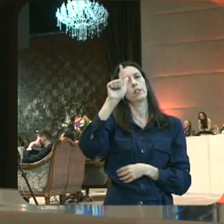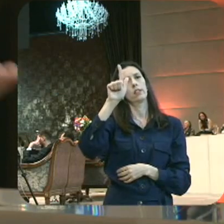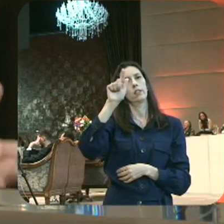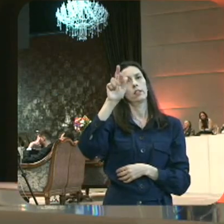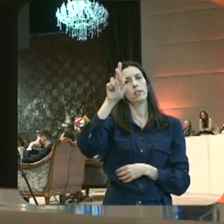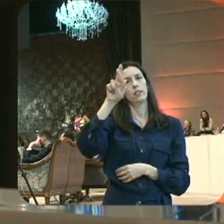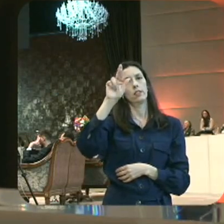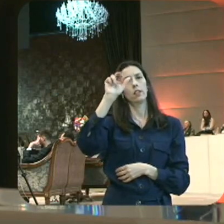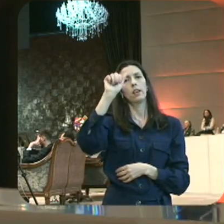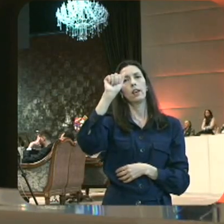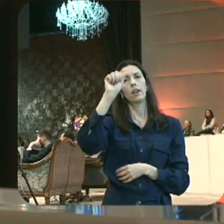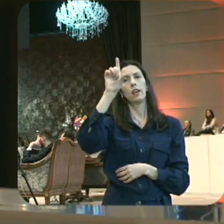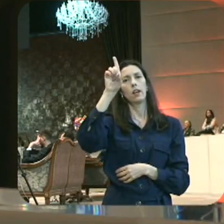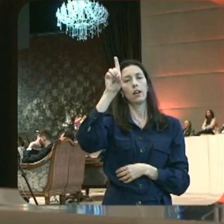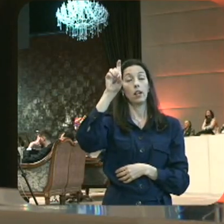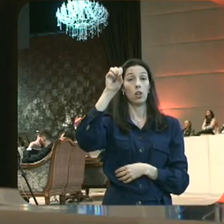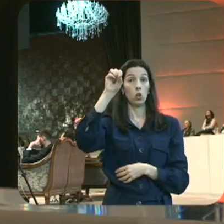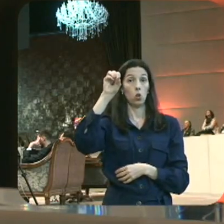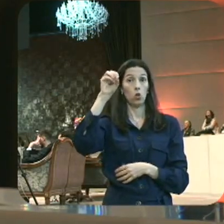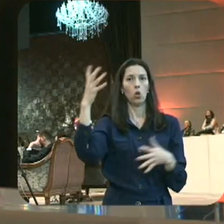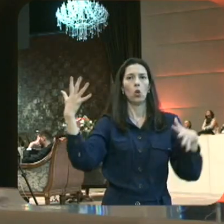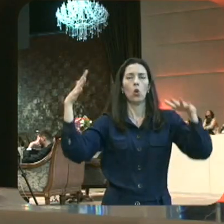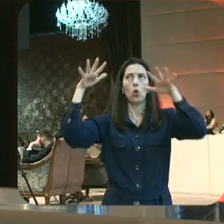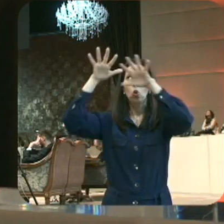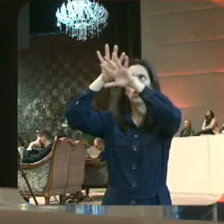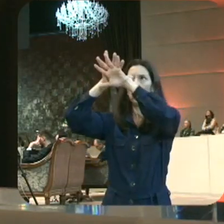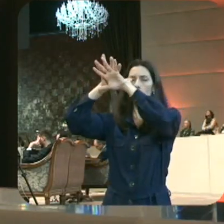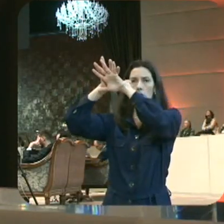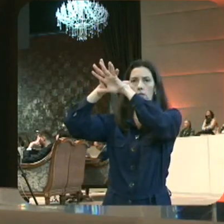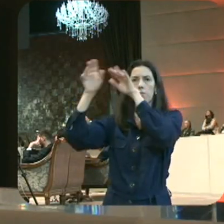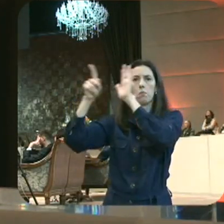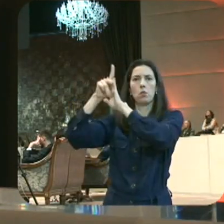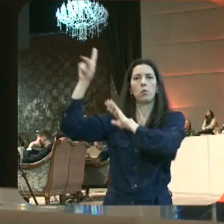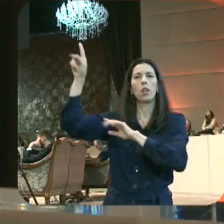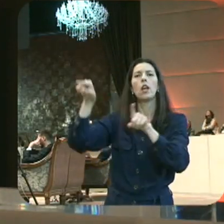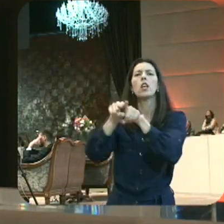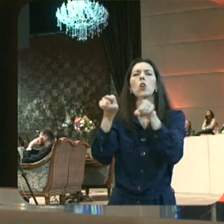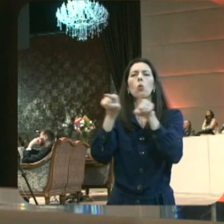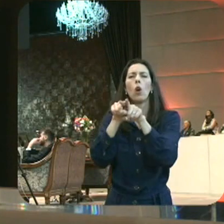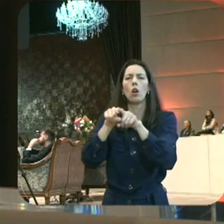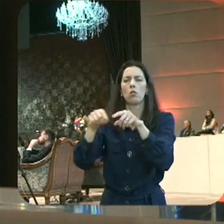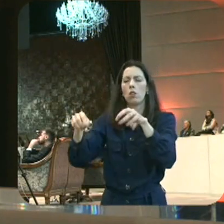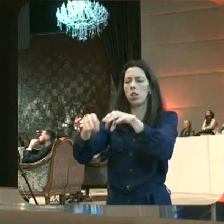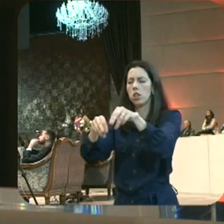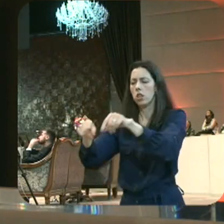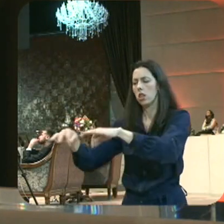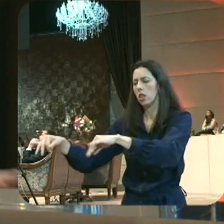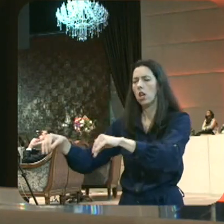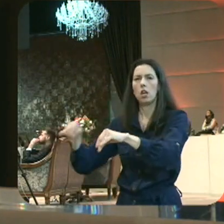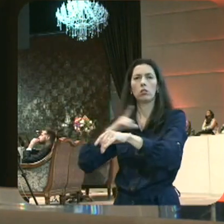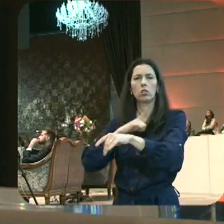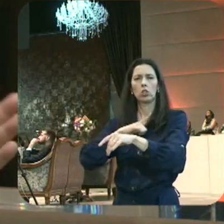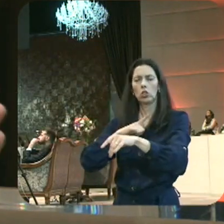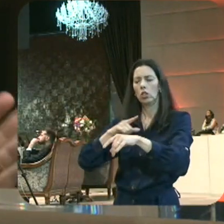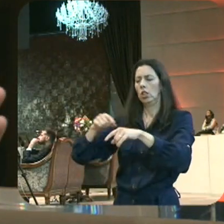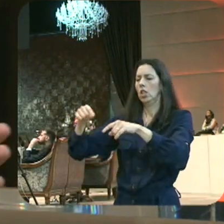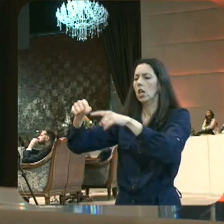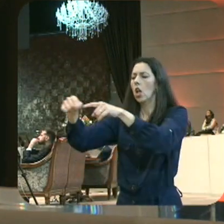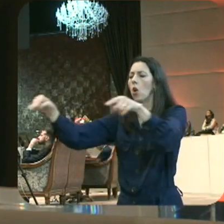algo santificado ao Senhor. Por exemplo, como a terra no tempo do jubileu, que tinha